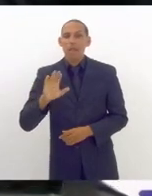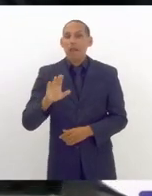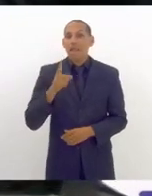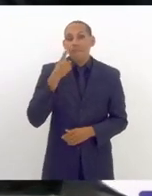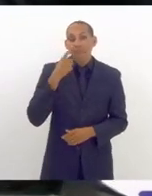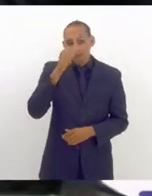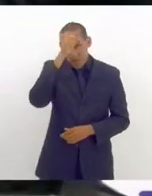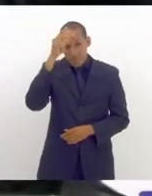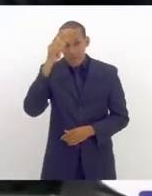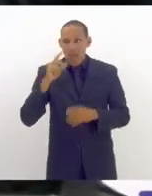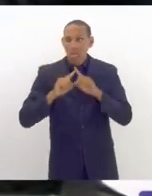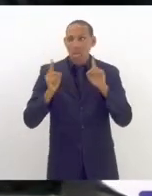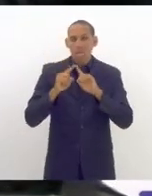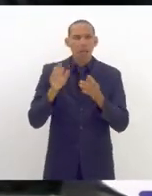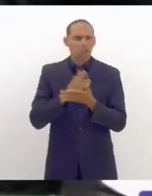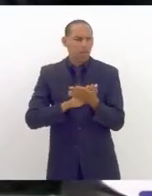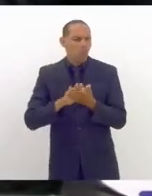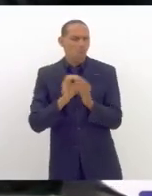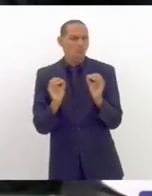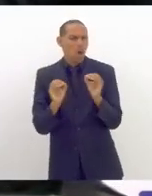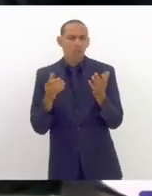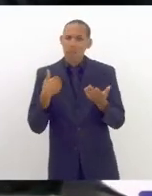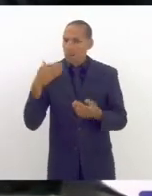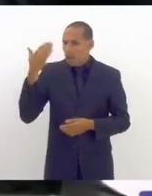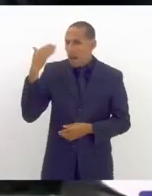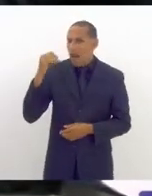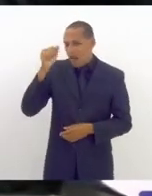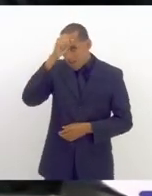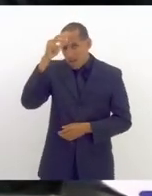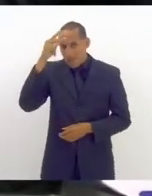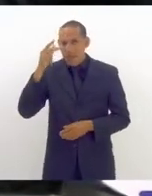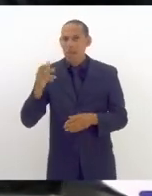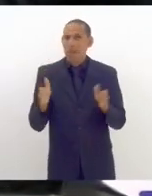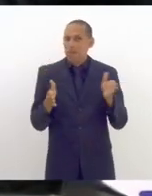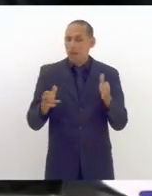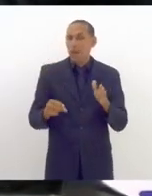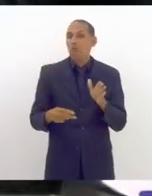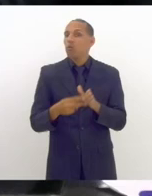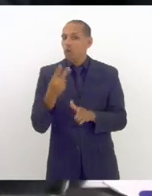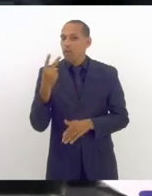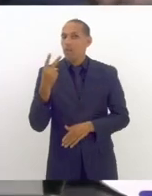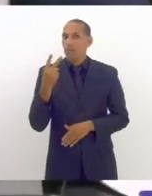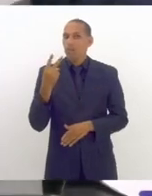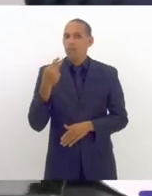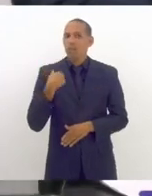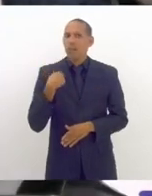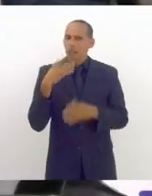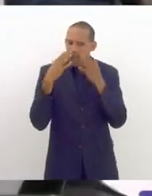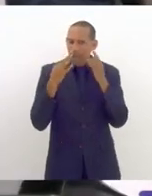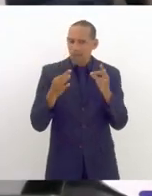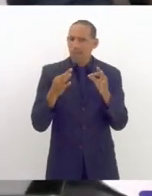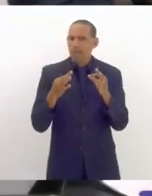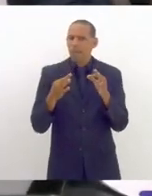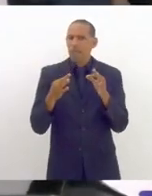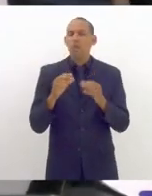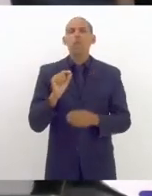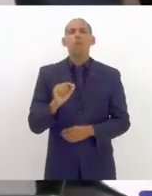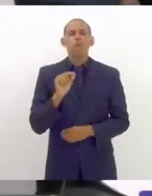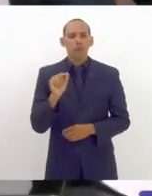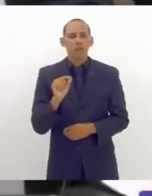nenhum Prefeito reclamar disso ainda eu fui Prefeito dois mandatos tô chamando atenção aqui Léo